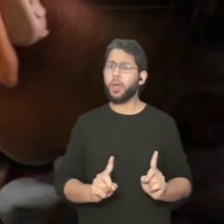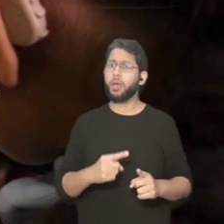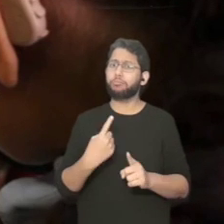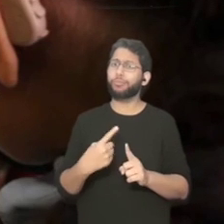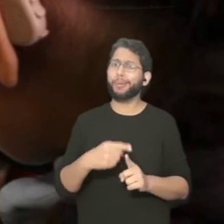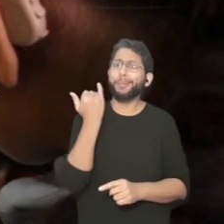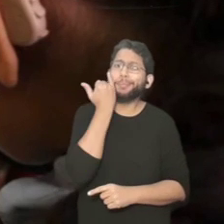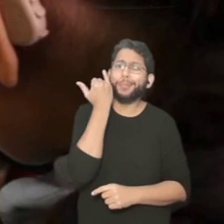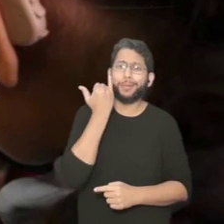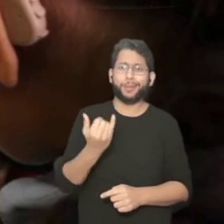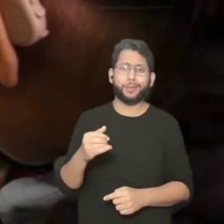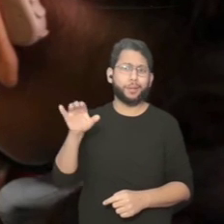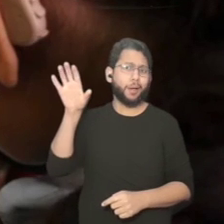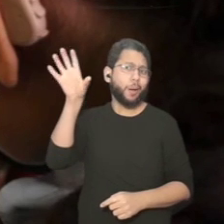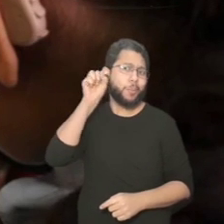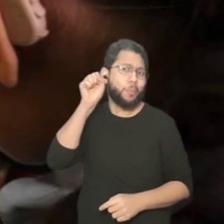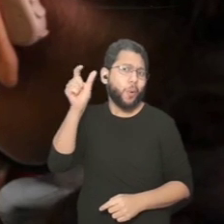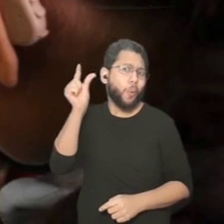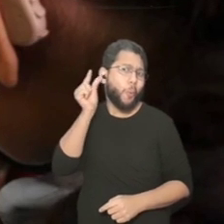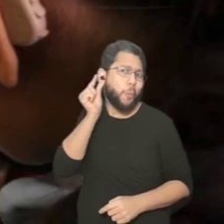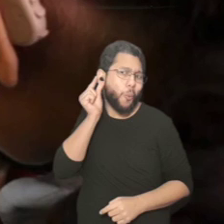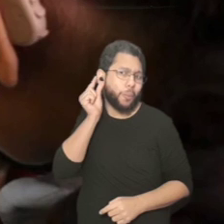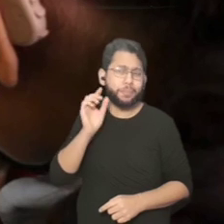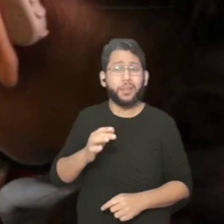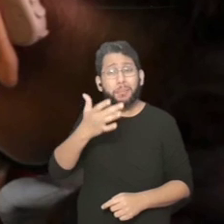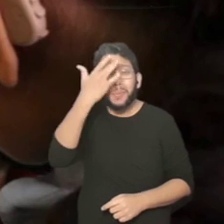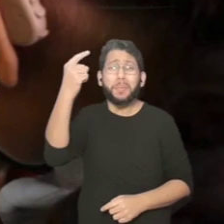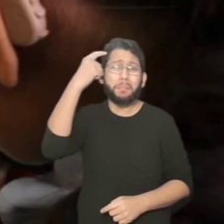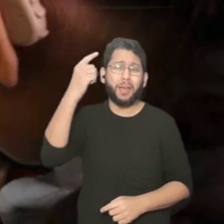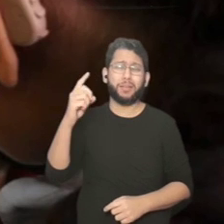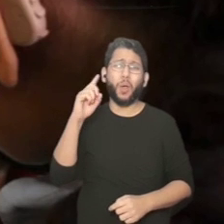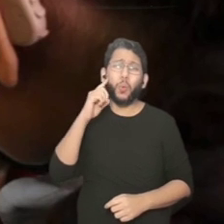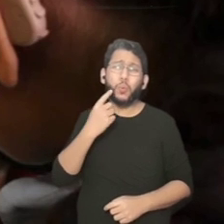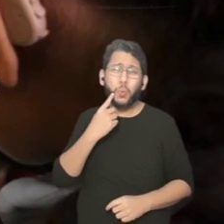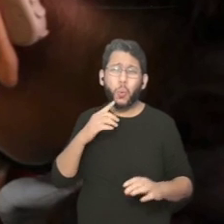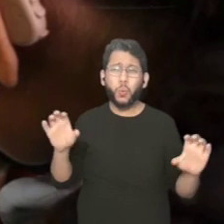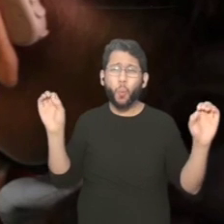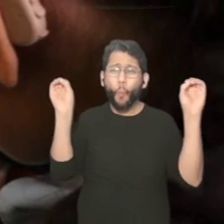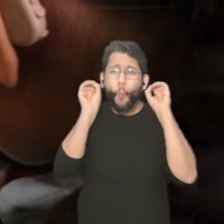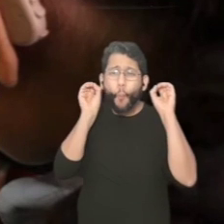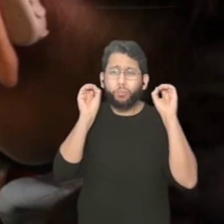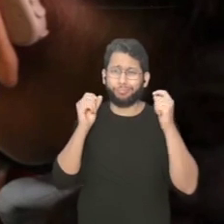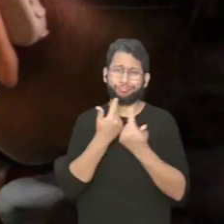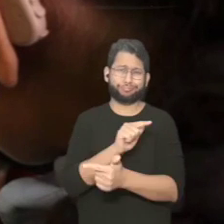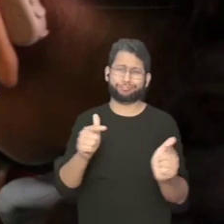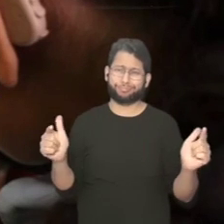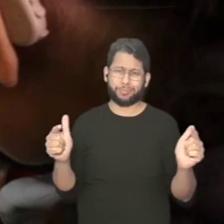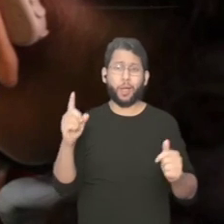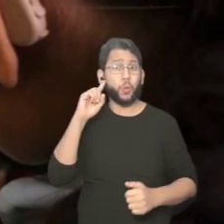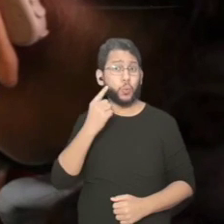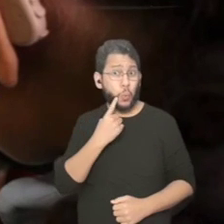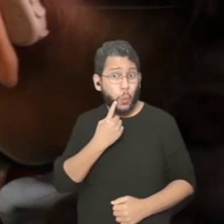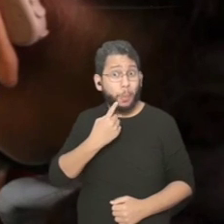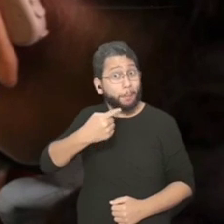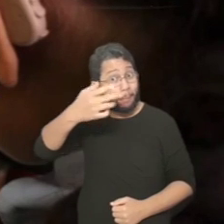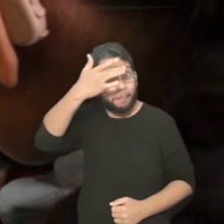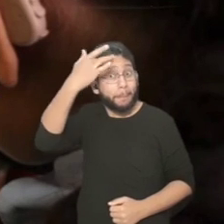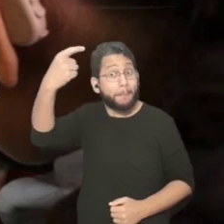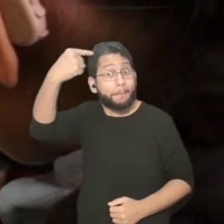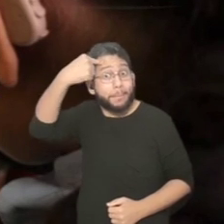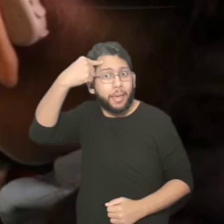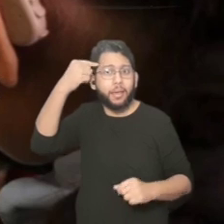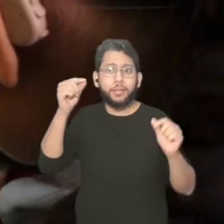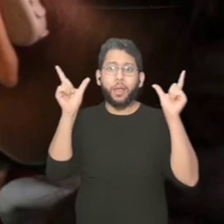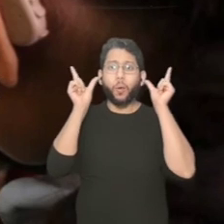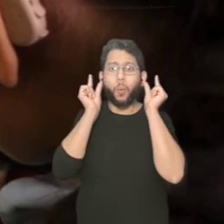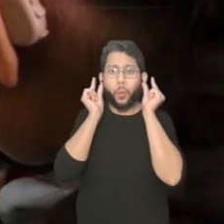que há em todo surdo algum tipo de resíduo auditivo, ou seja, que você pode potencializar ele, principalmente por meio dos aparelhos